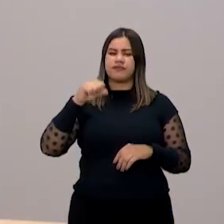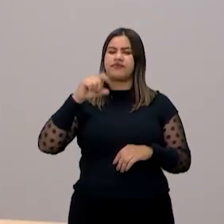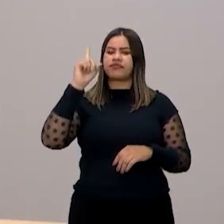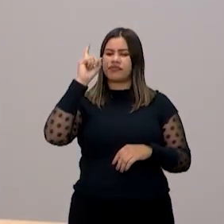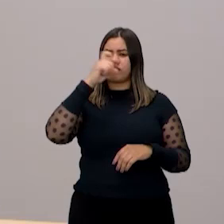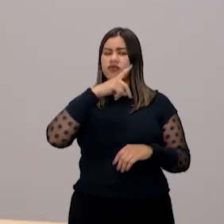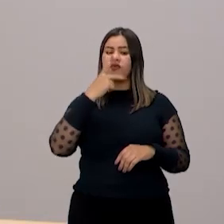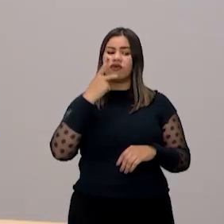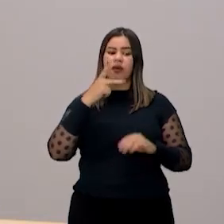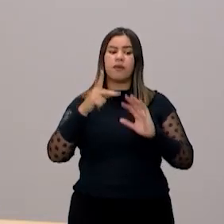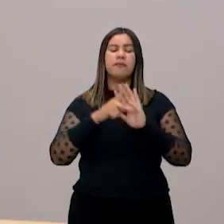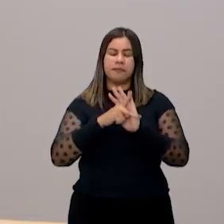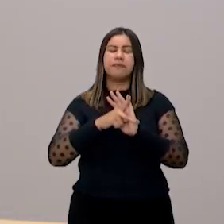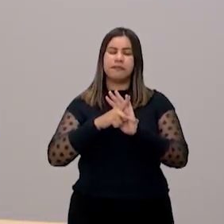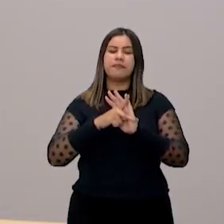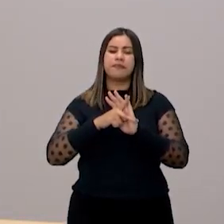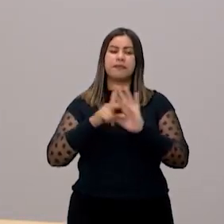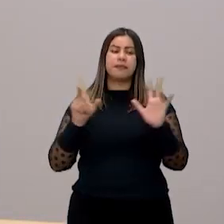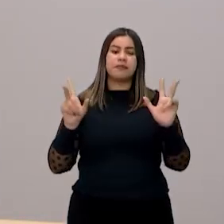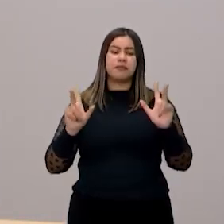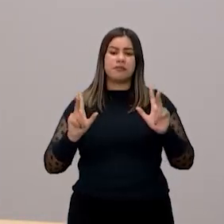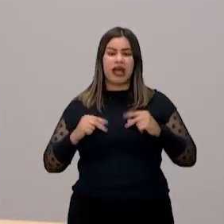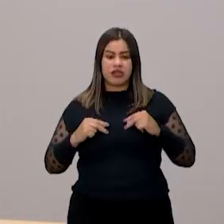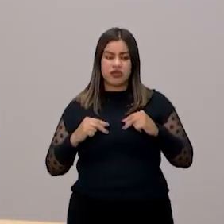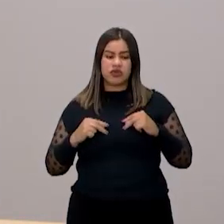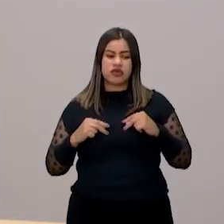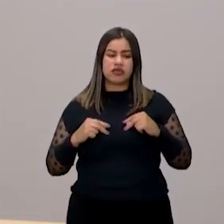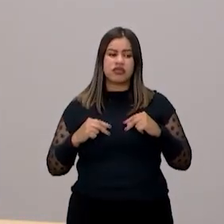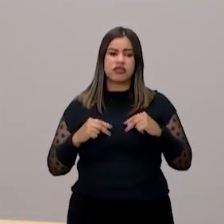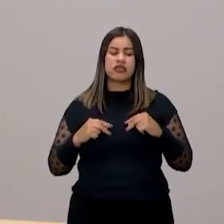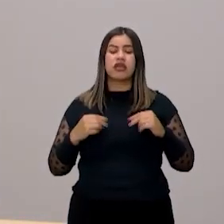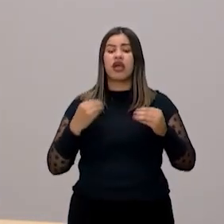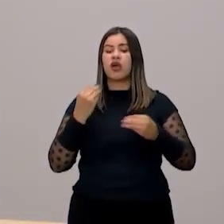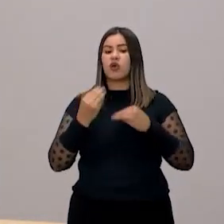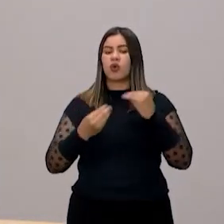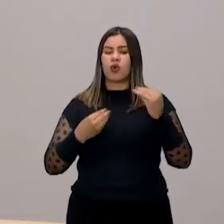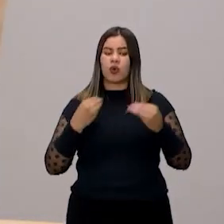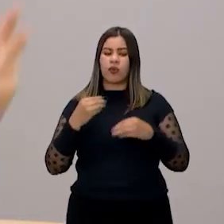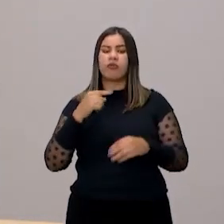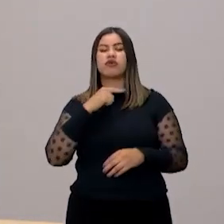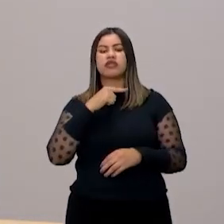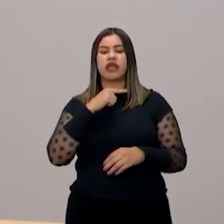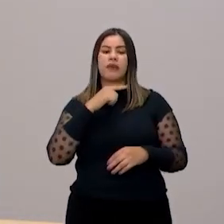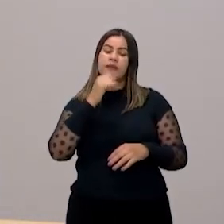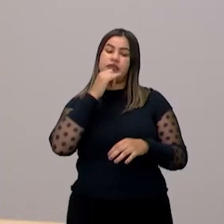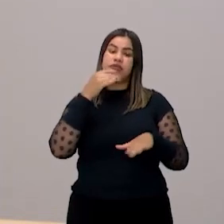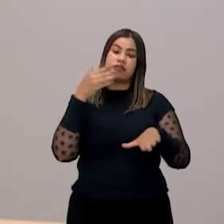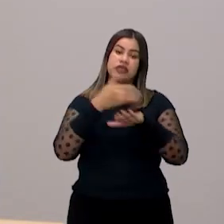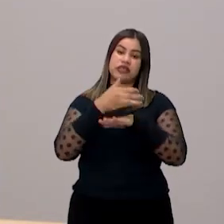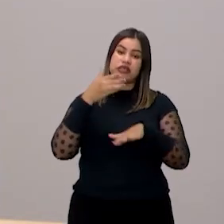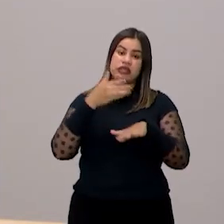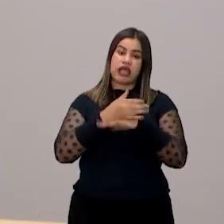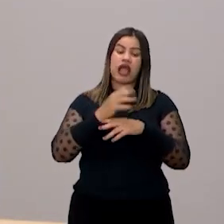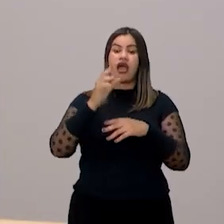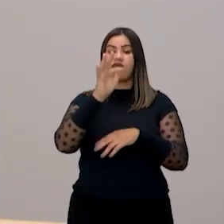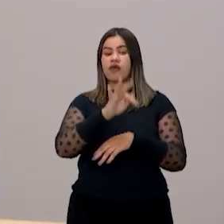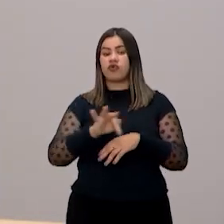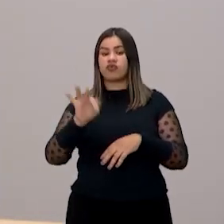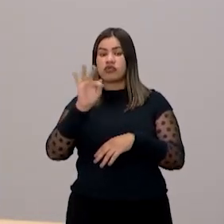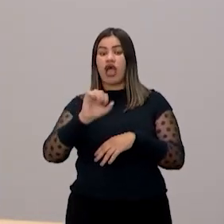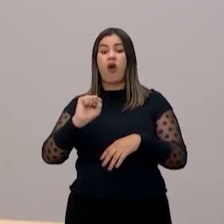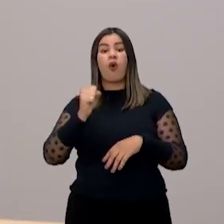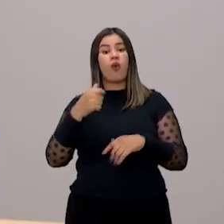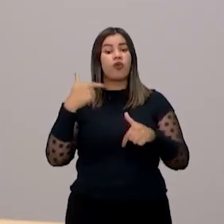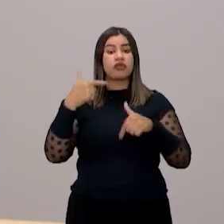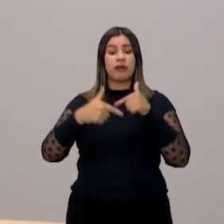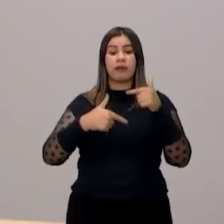de meritocracia porque a gente sabe que numa disputa, por exemplo, para entrar numa universidade ou por uma vaga de emprego, a gente